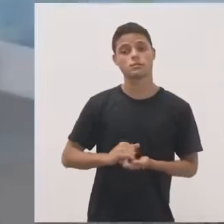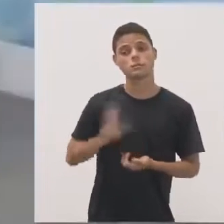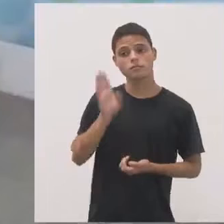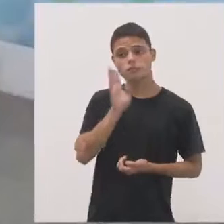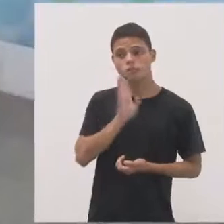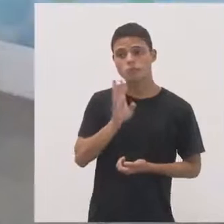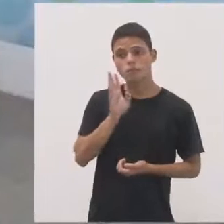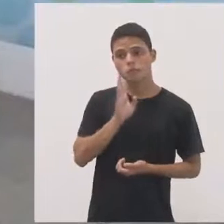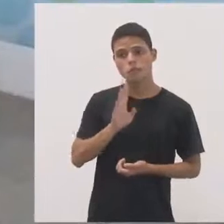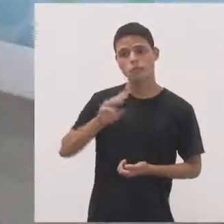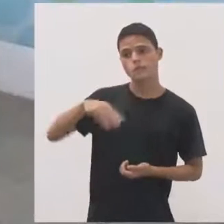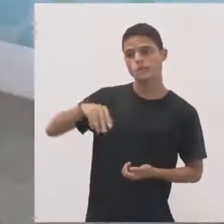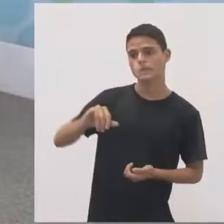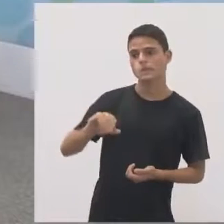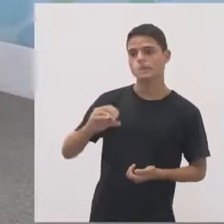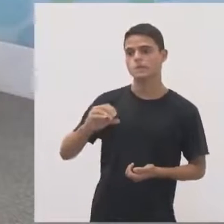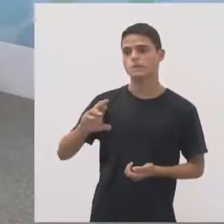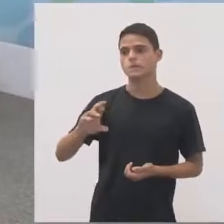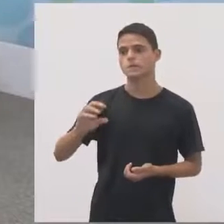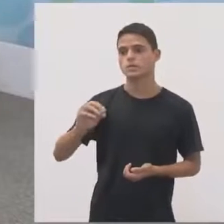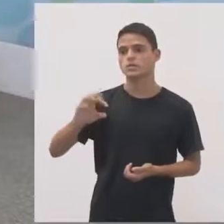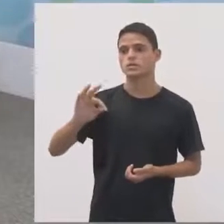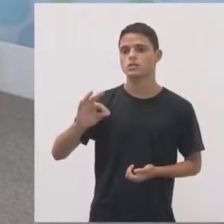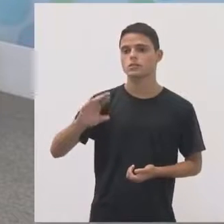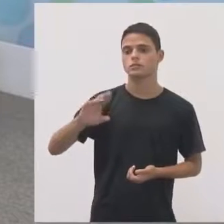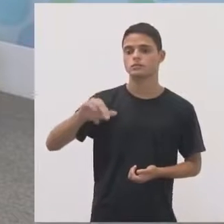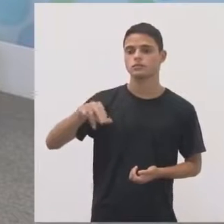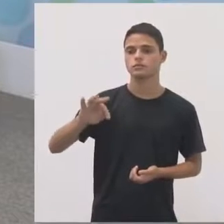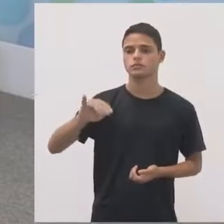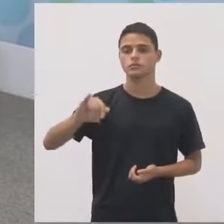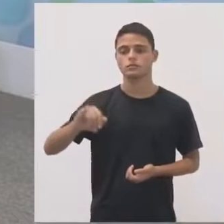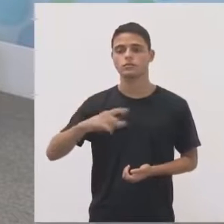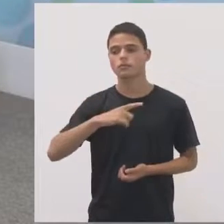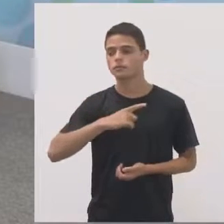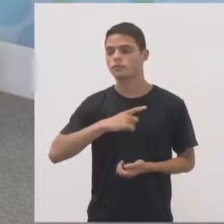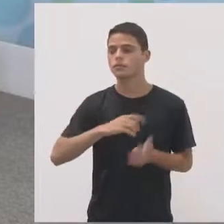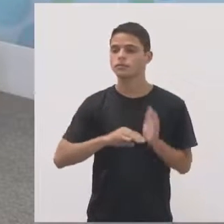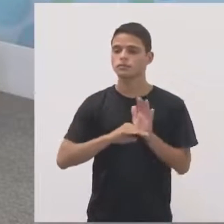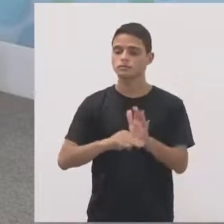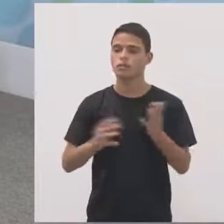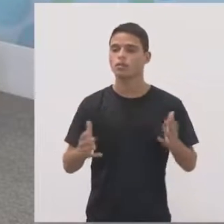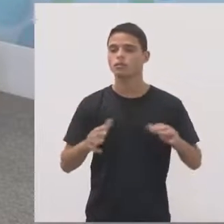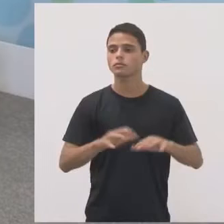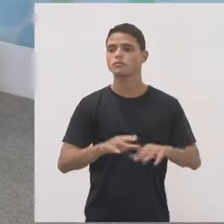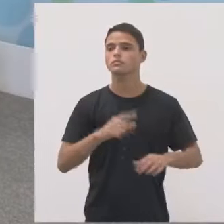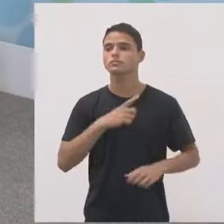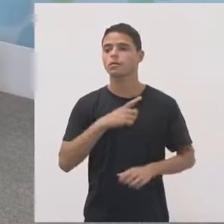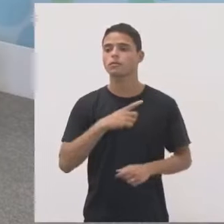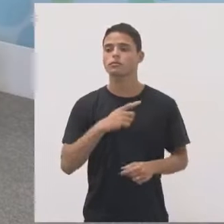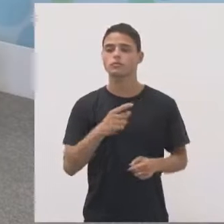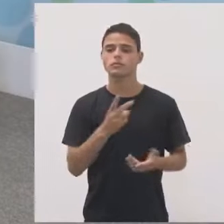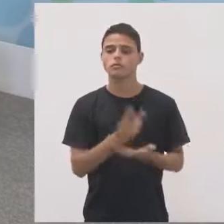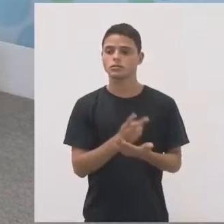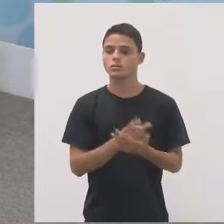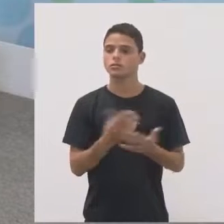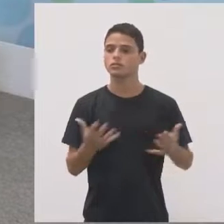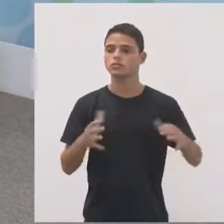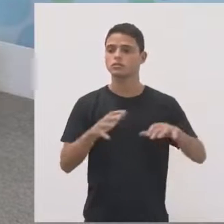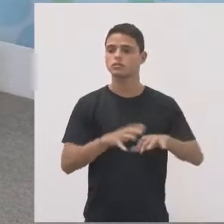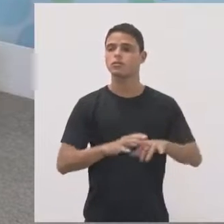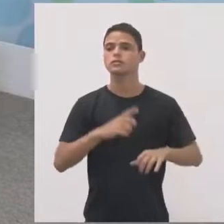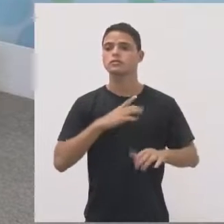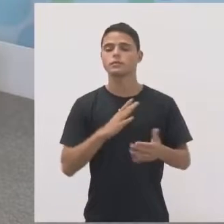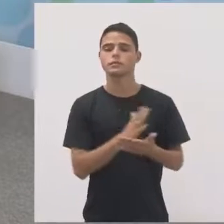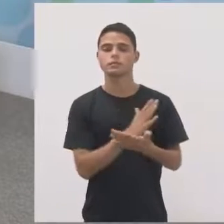da Microsoft e sim também da Apple, né? Que eles estão dando essa acessibilidade, né? Sim. Então, sempre teve acessibilidade, mas vem essas